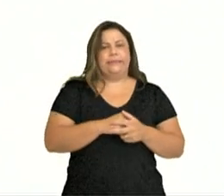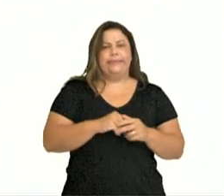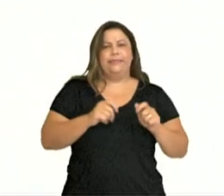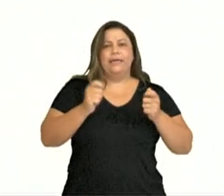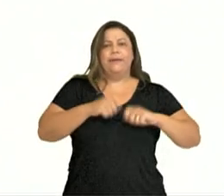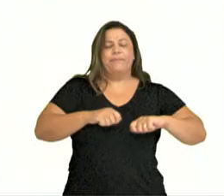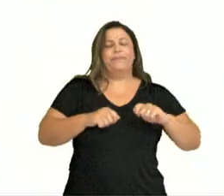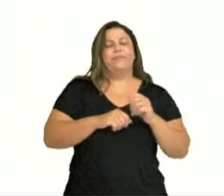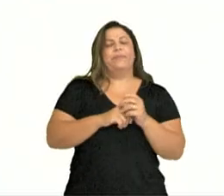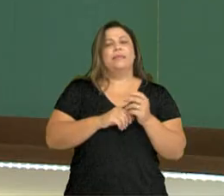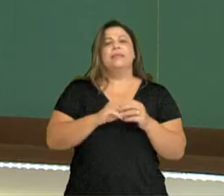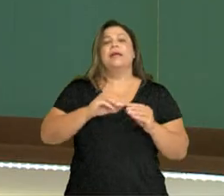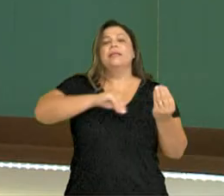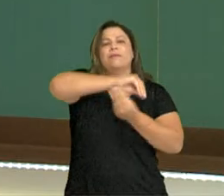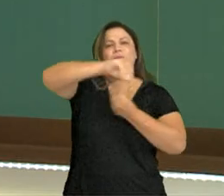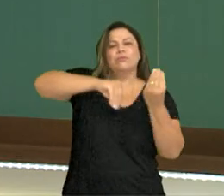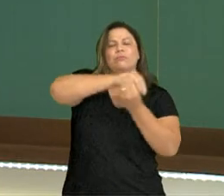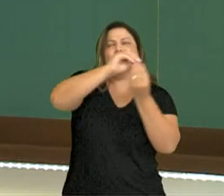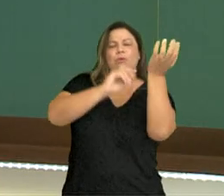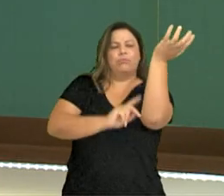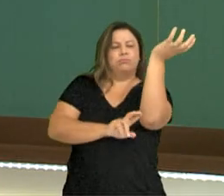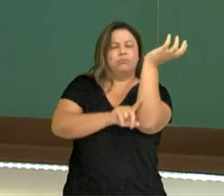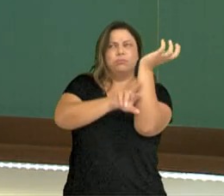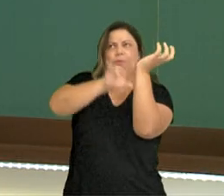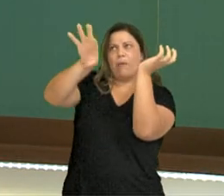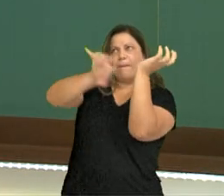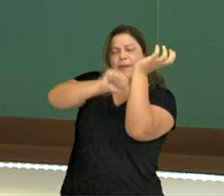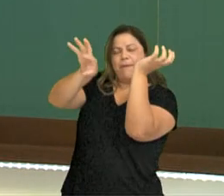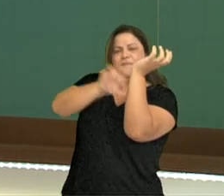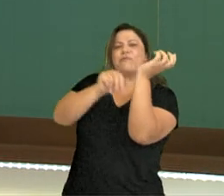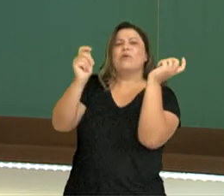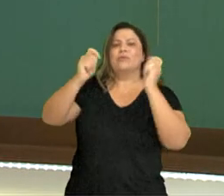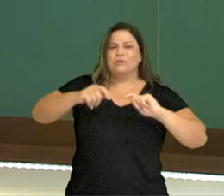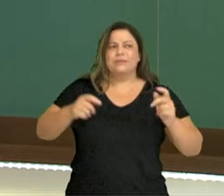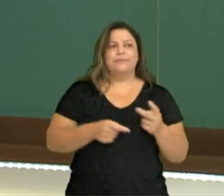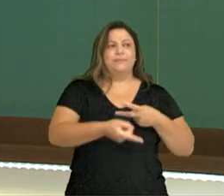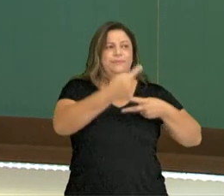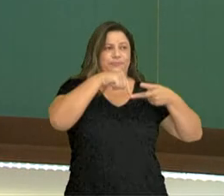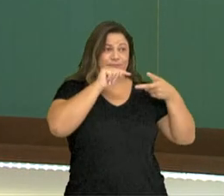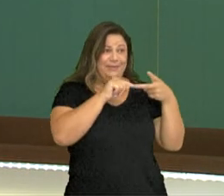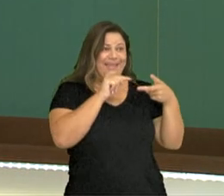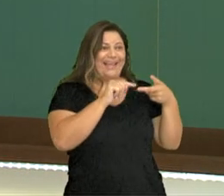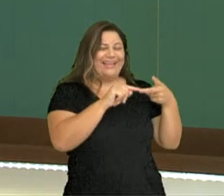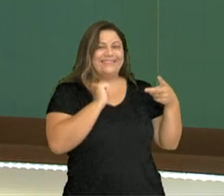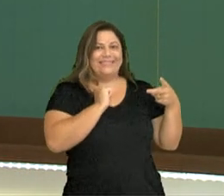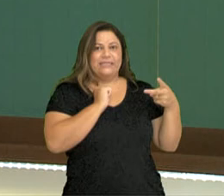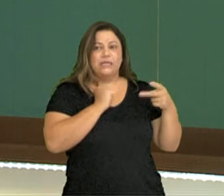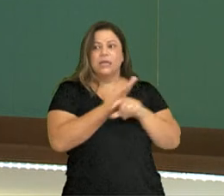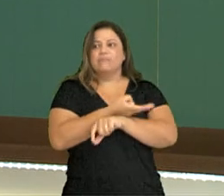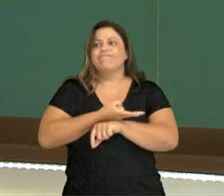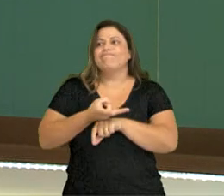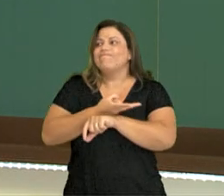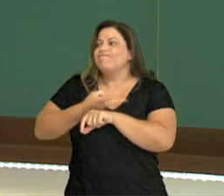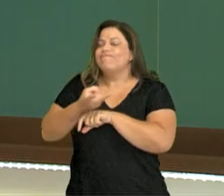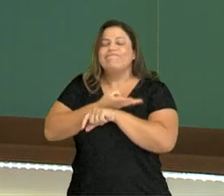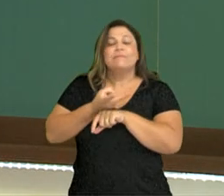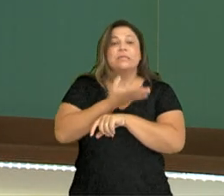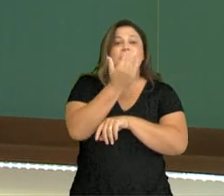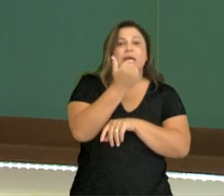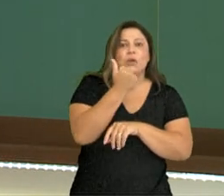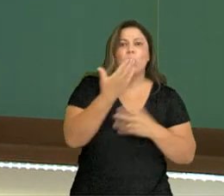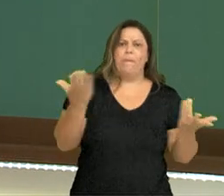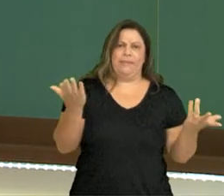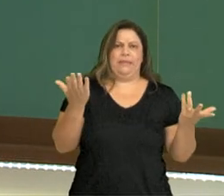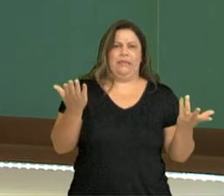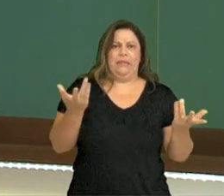e fotossíntese. As heterotróficas, elas precisam de atrás do alimento, então elas não conseguem produzir o seu